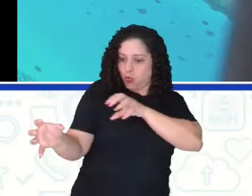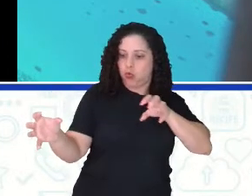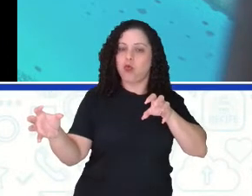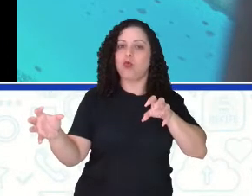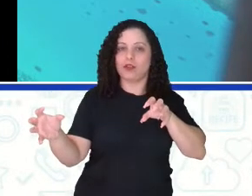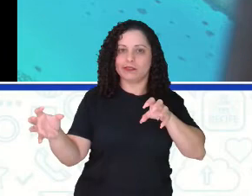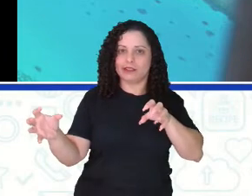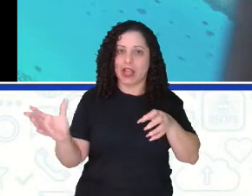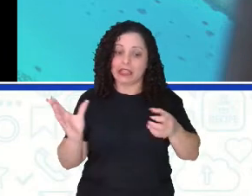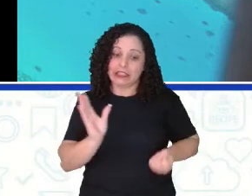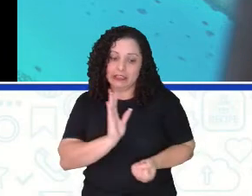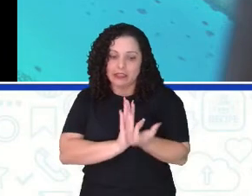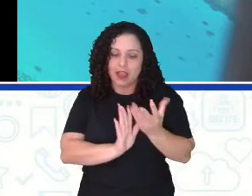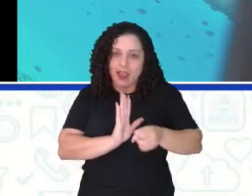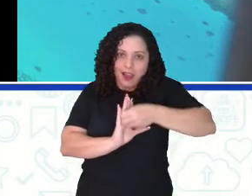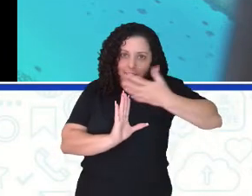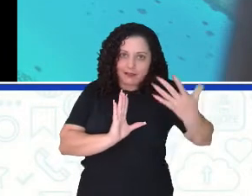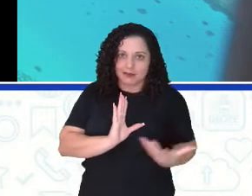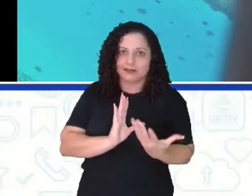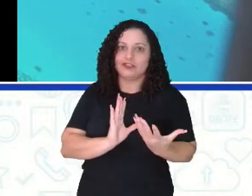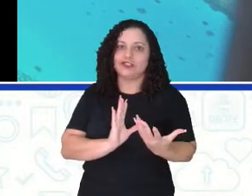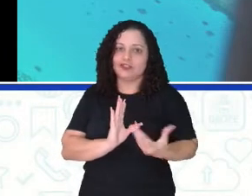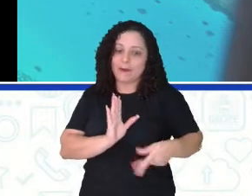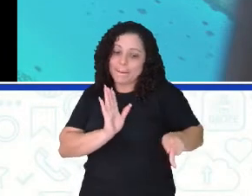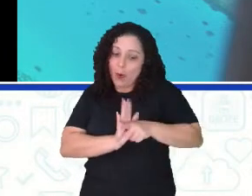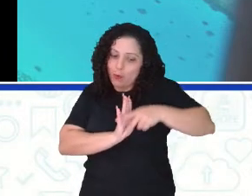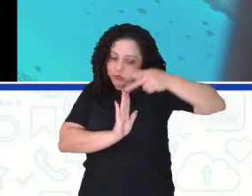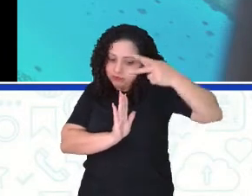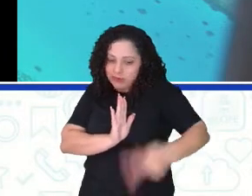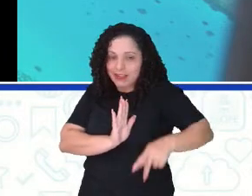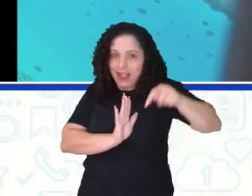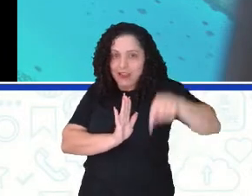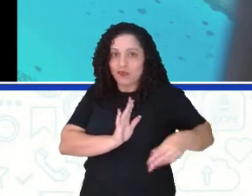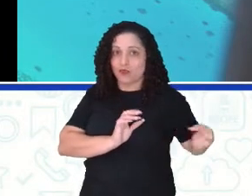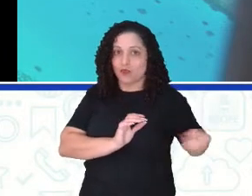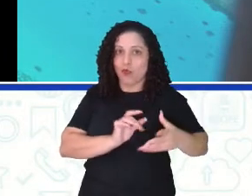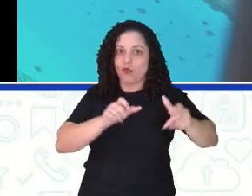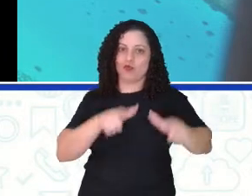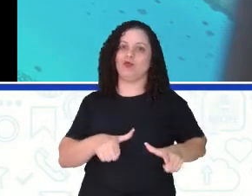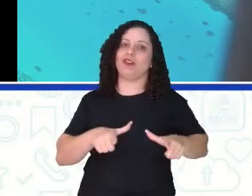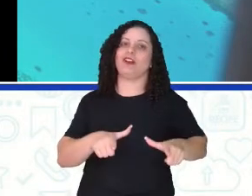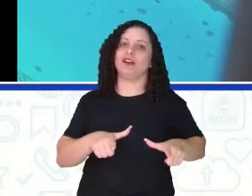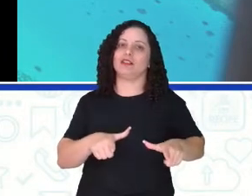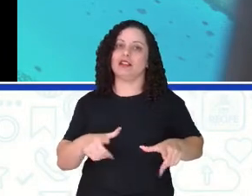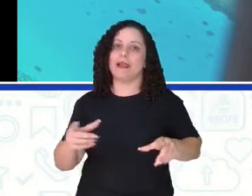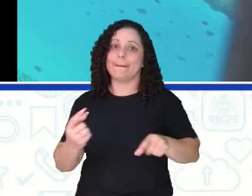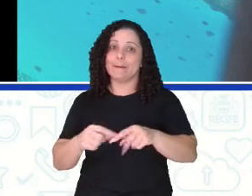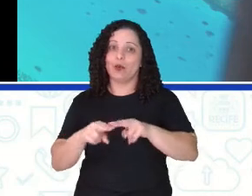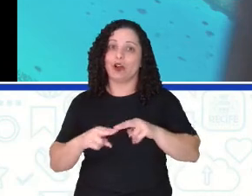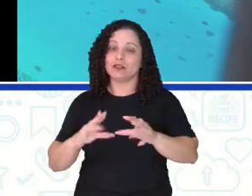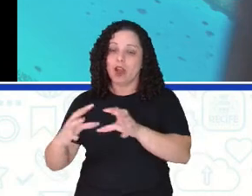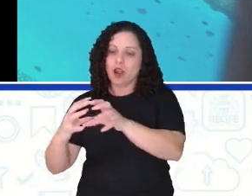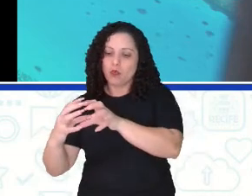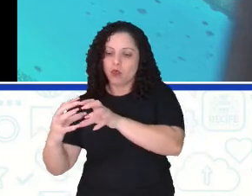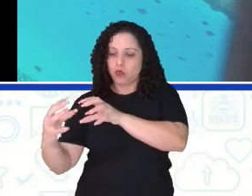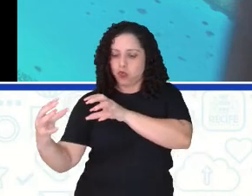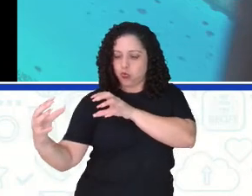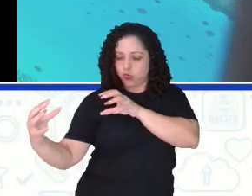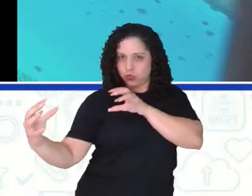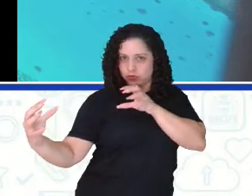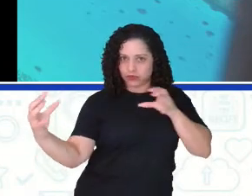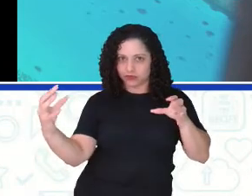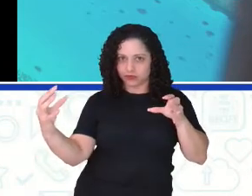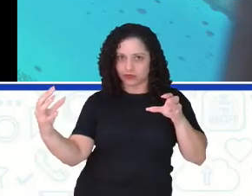começar a desenvolver características daquele lugar, né, diferentes, né? Por quê? Porque quando o continente se separa, vai